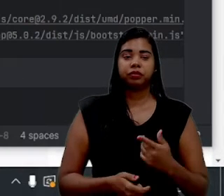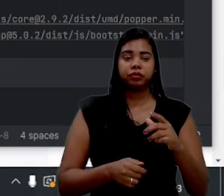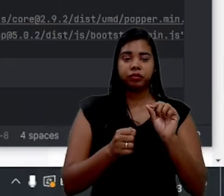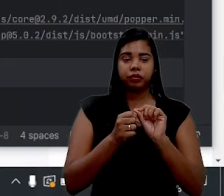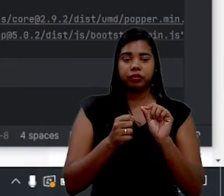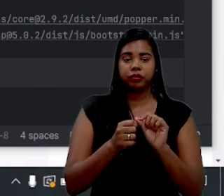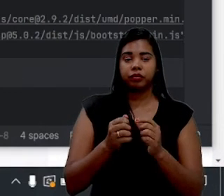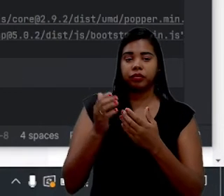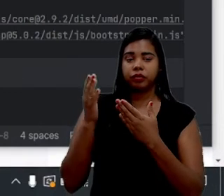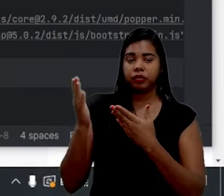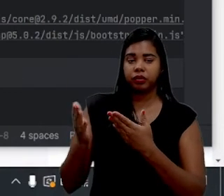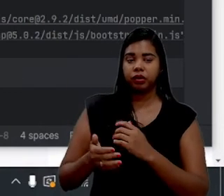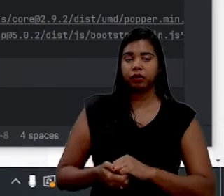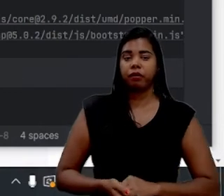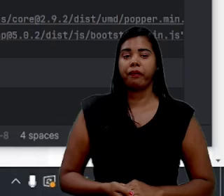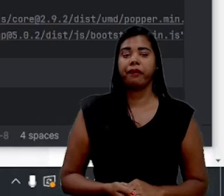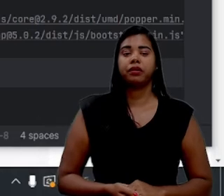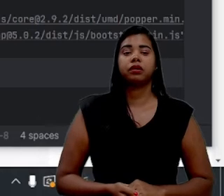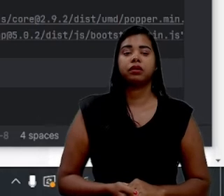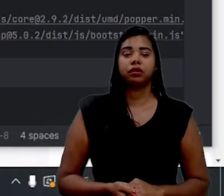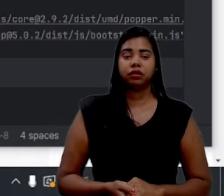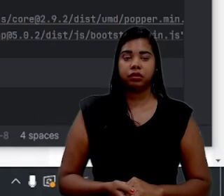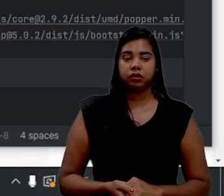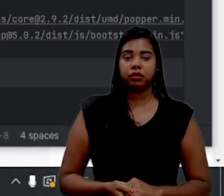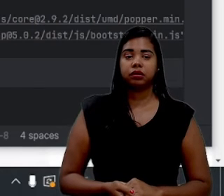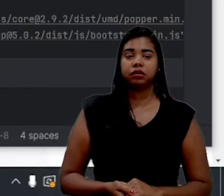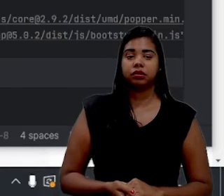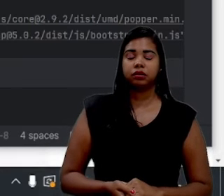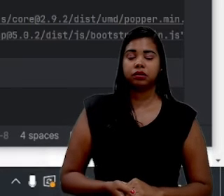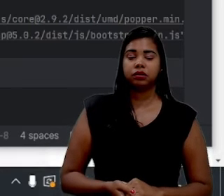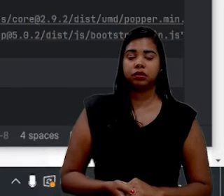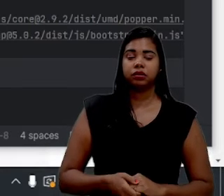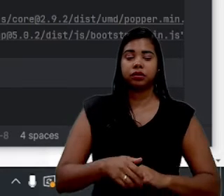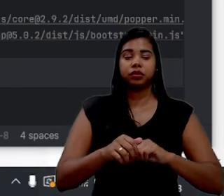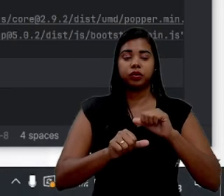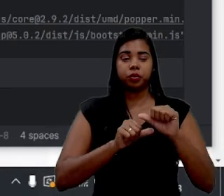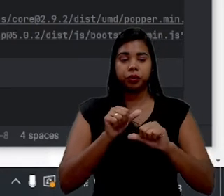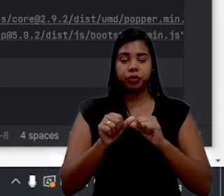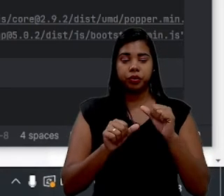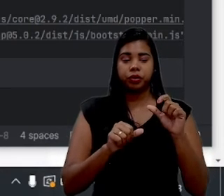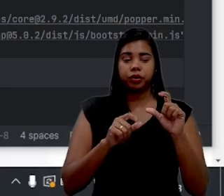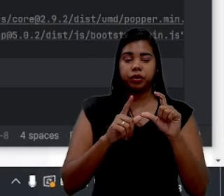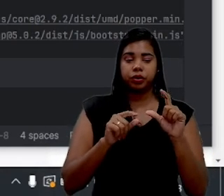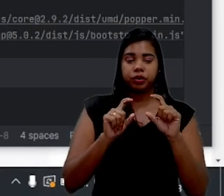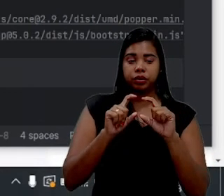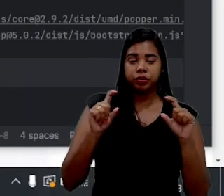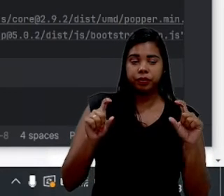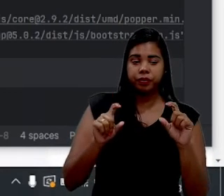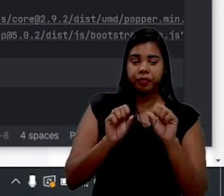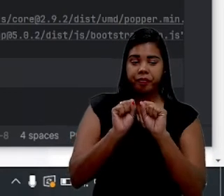estilização de forma manual, tá ok? Então aqui a gente vai alterar o título, né? O sistema